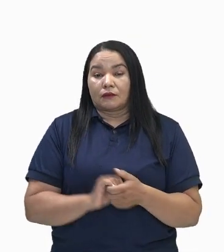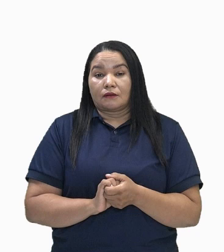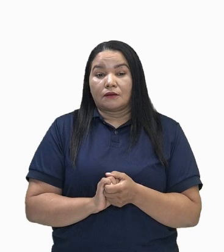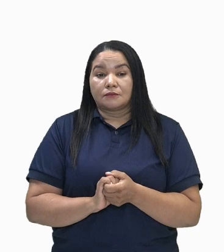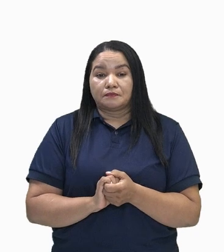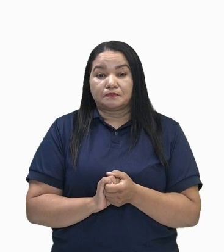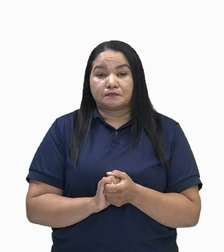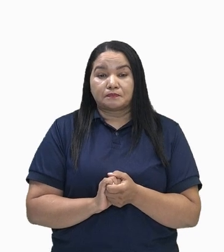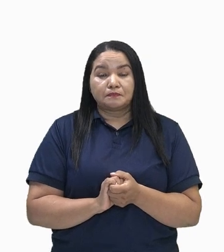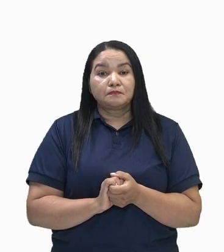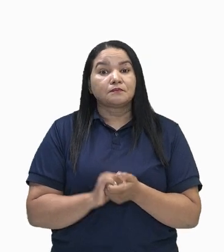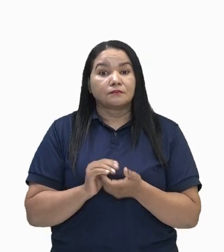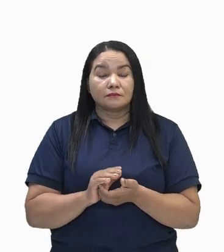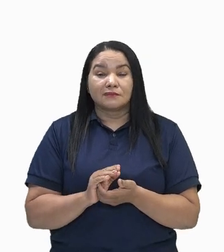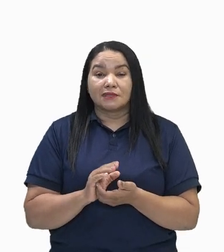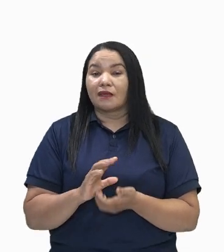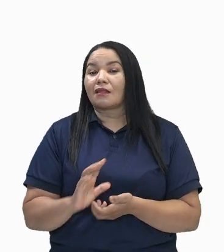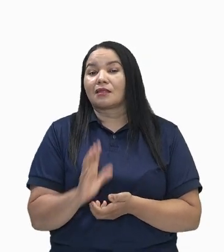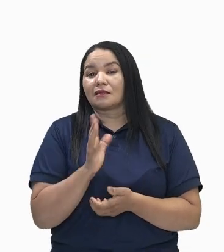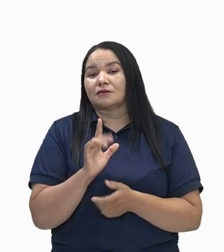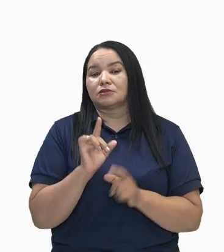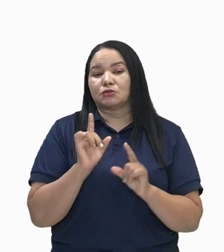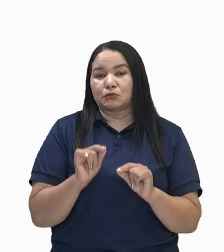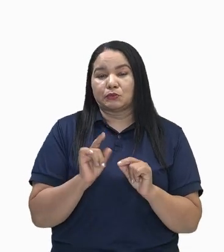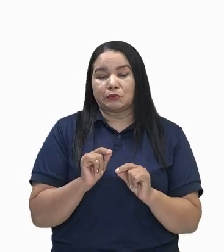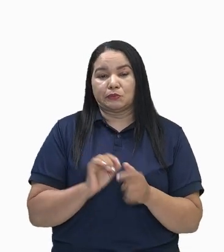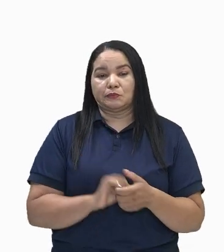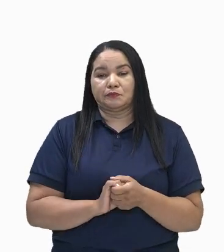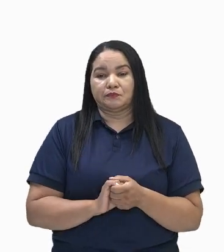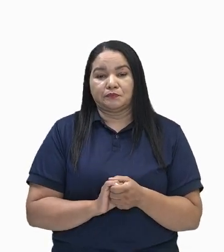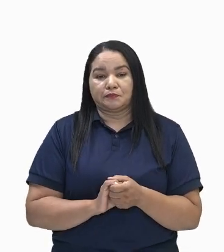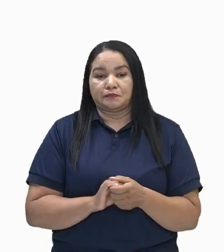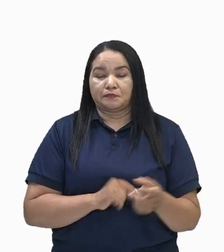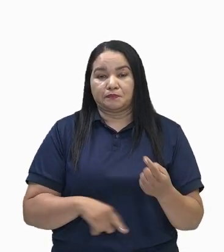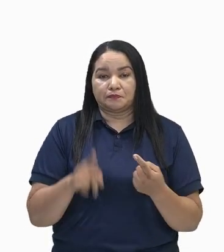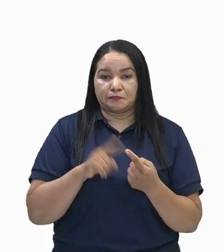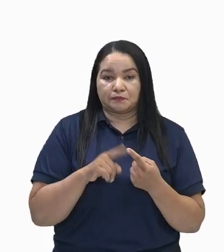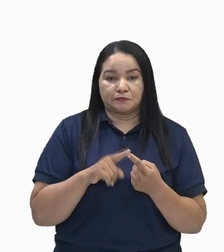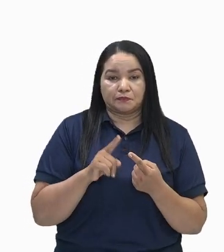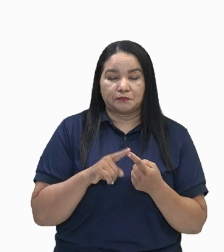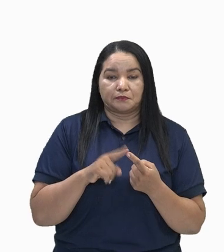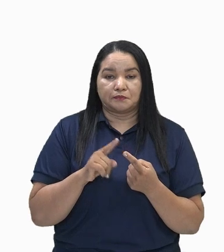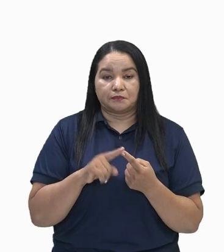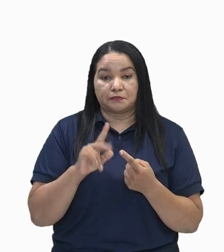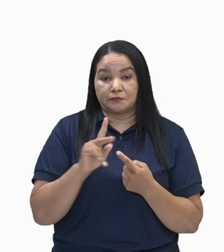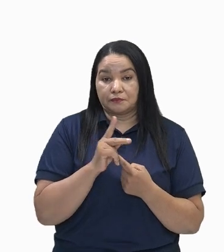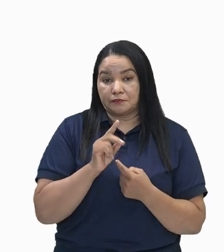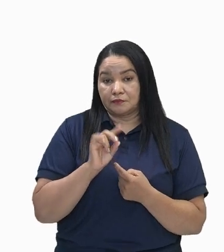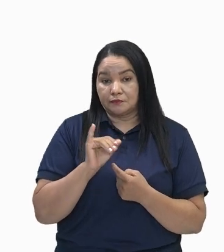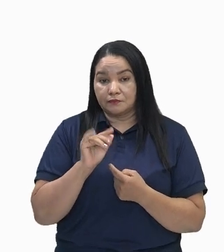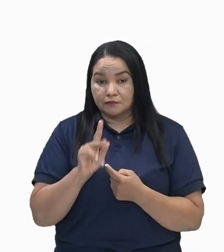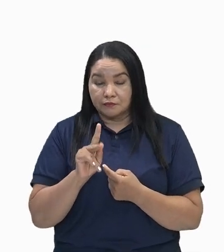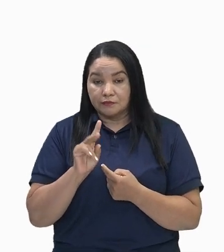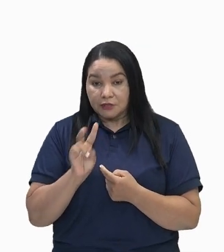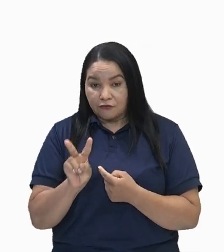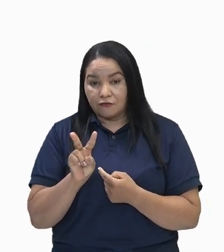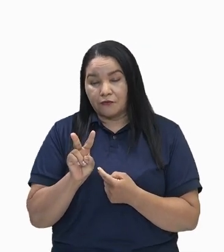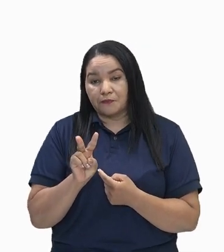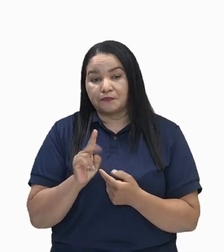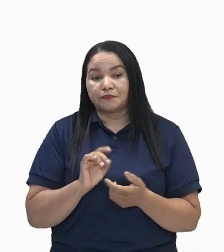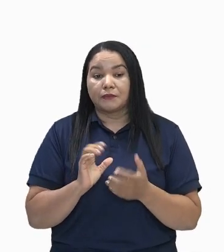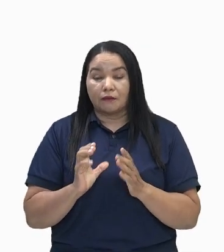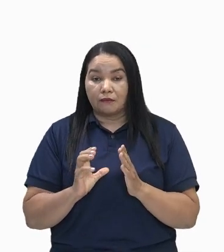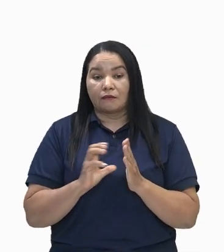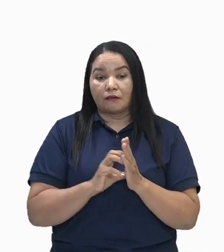contribuem para a incidência? Agora nós vamos falar primeiro do HIV/AIDS, certo?